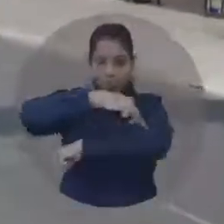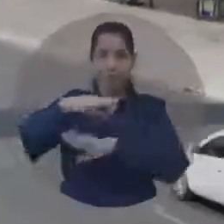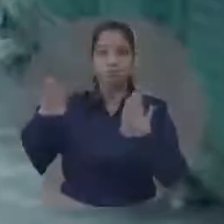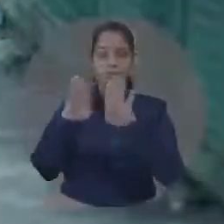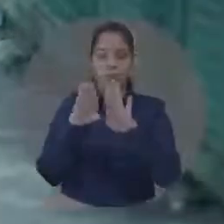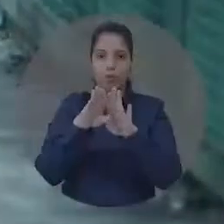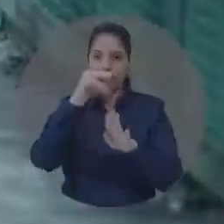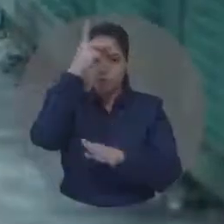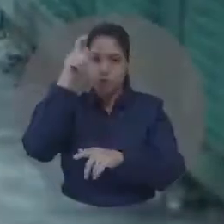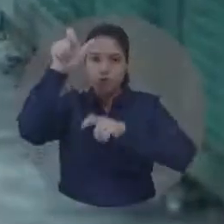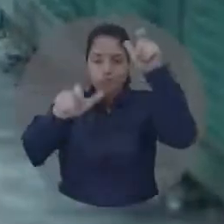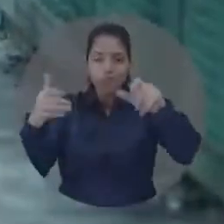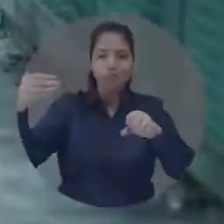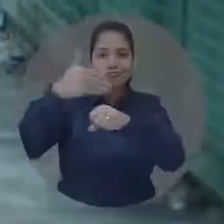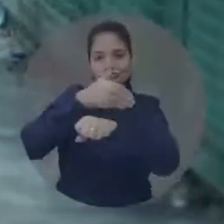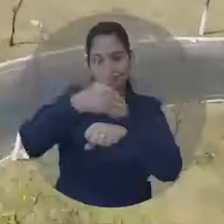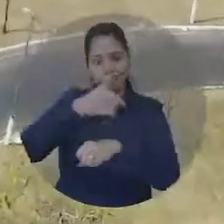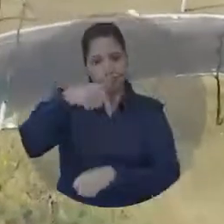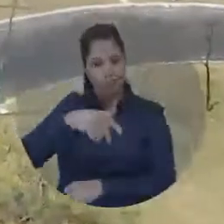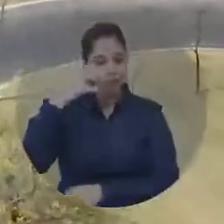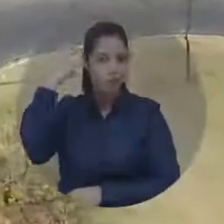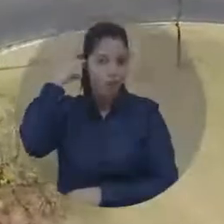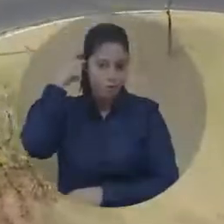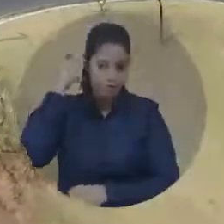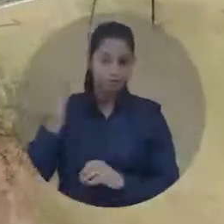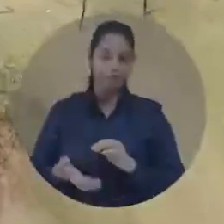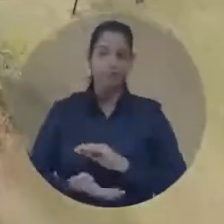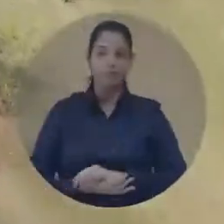a pé e quem chega na nossa cidade.